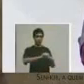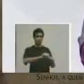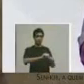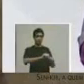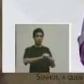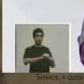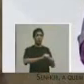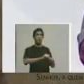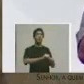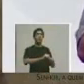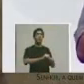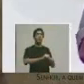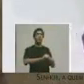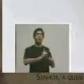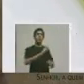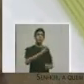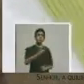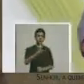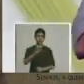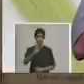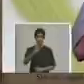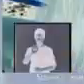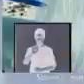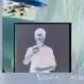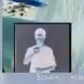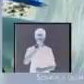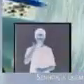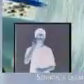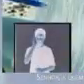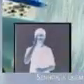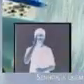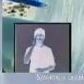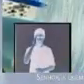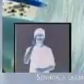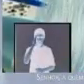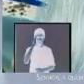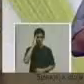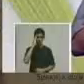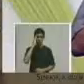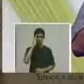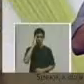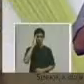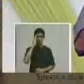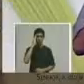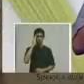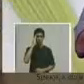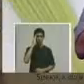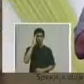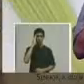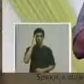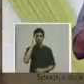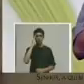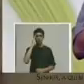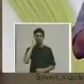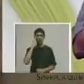não. Mas você está o tempo todo, por que então que você está olhando? Eu quero ver o que, que o padre fala a hora que ele maceta o